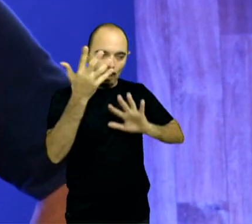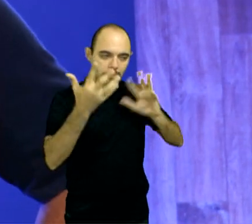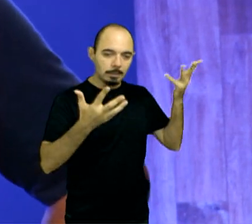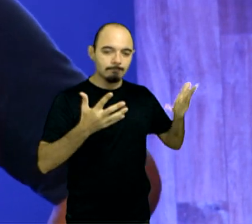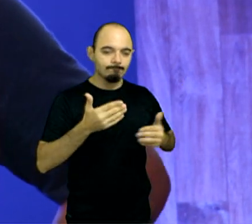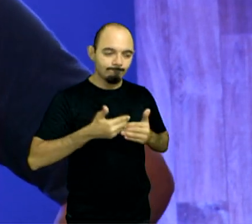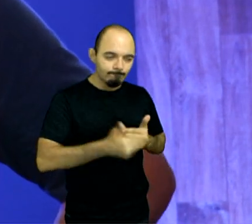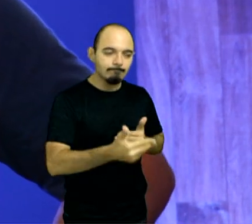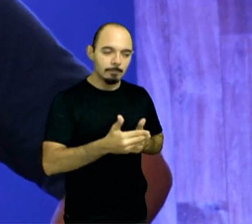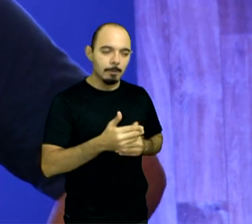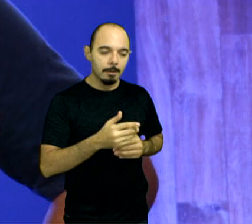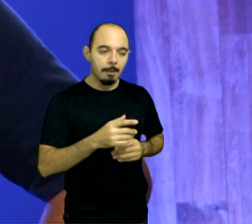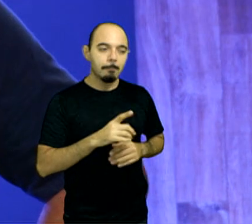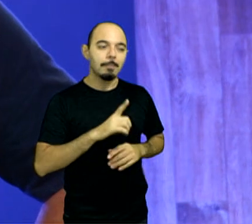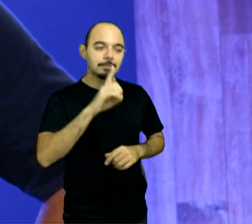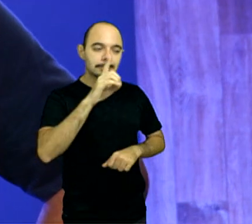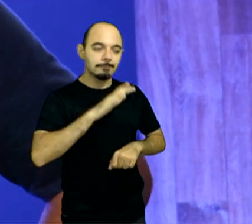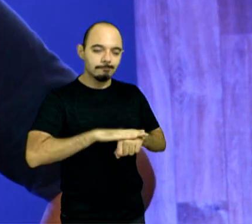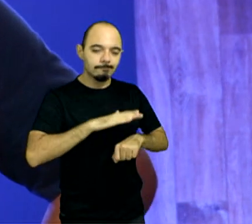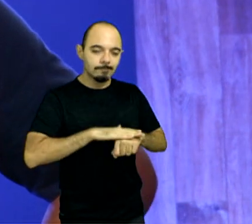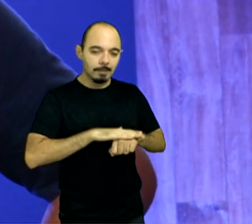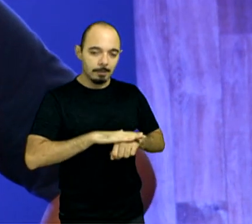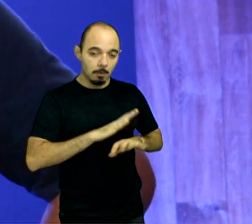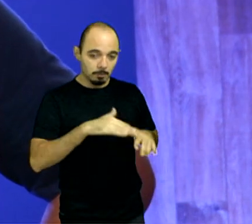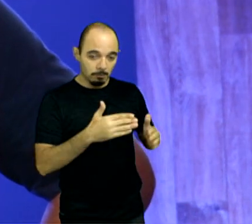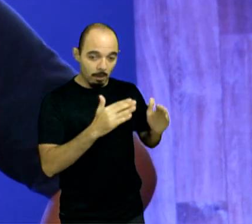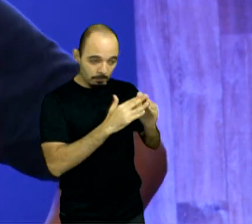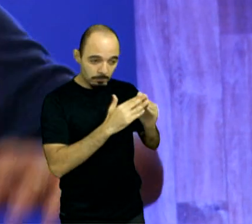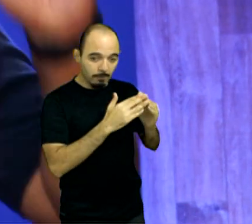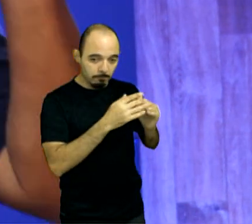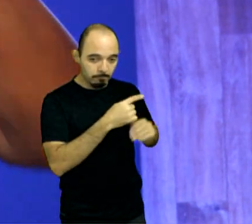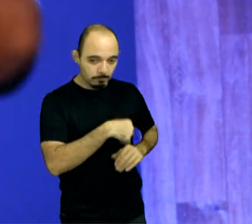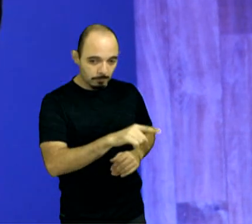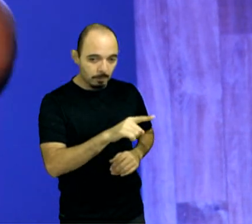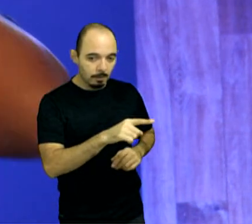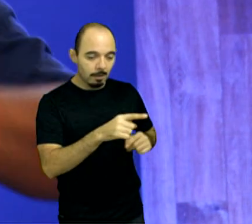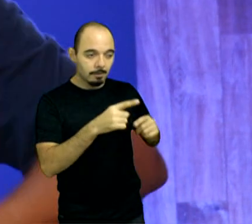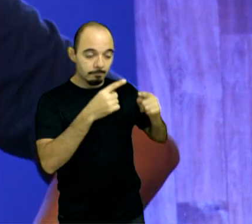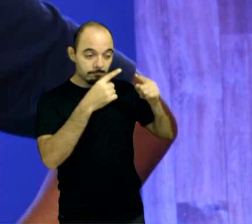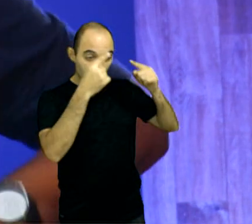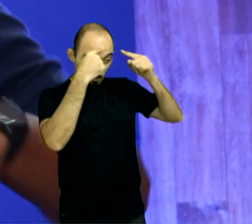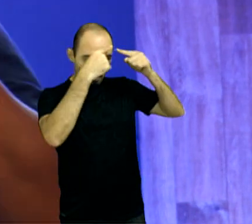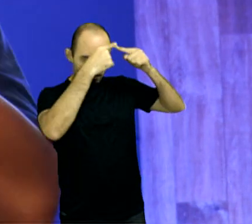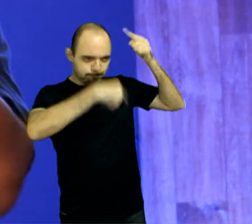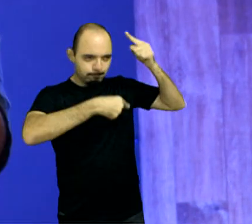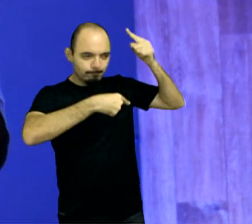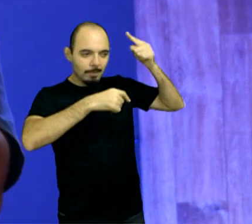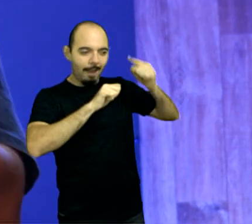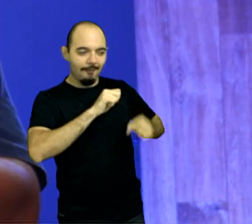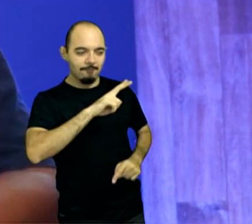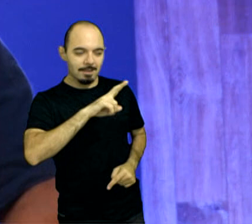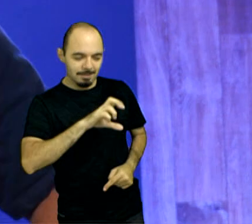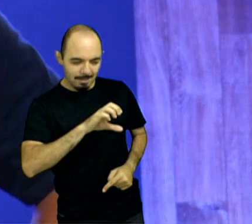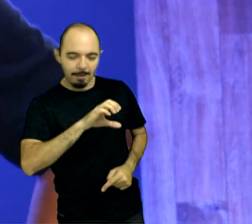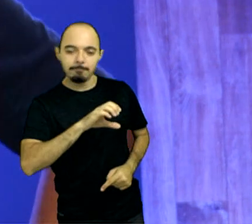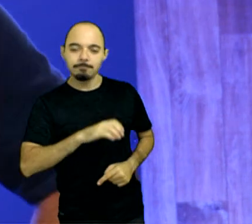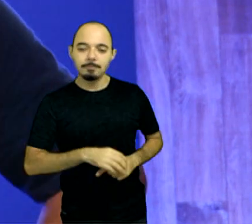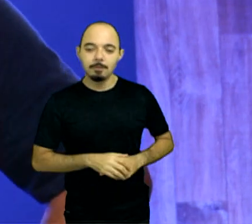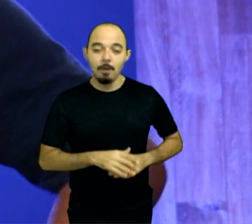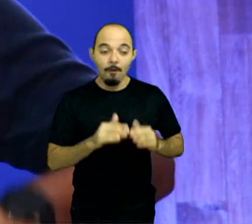né? Quando eu tive AVC em casa, sou vizinho de duas enfermeiras, né? Eu caí por cima da minha esposa,